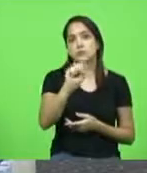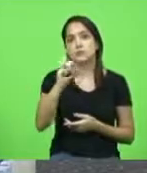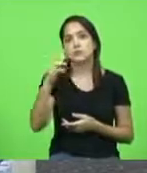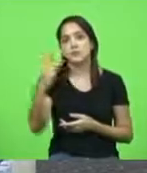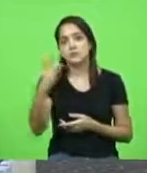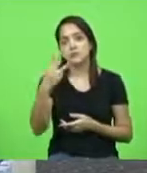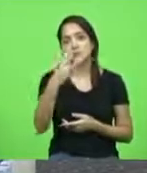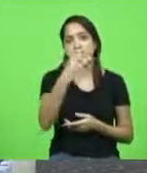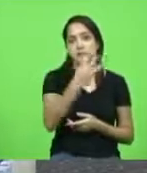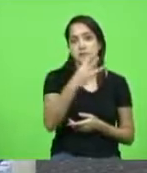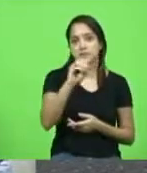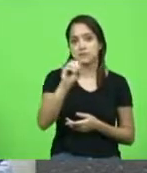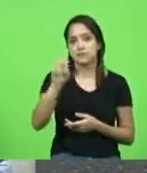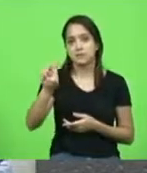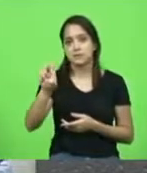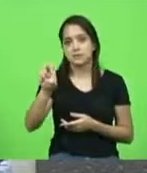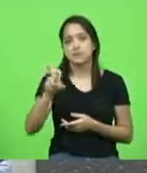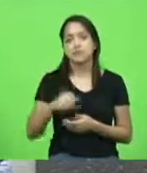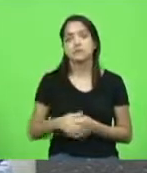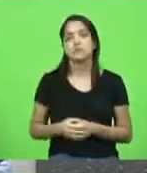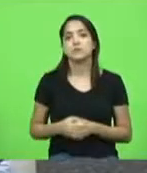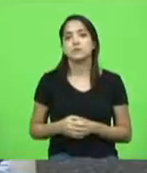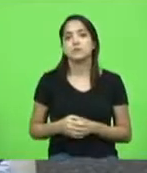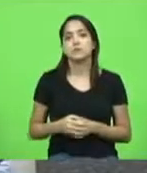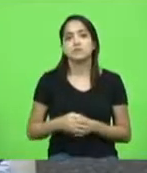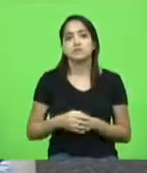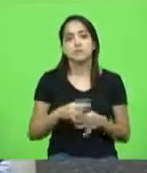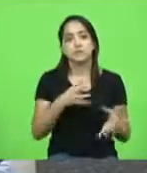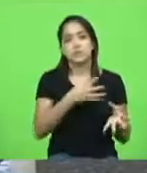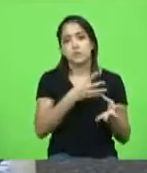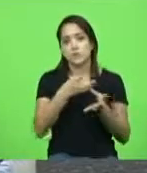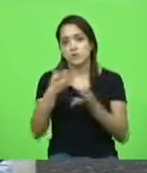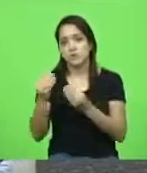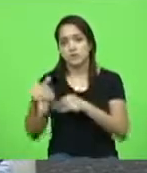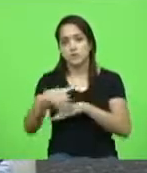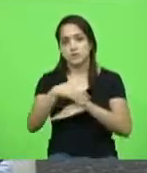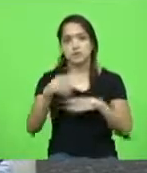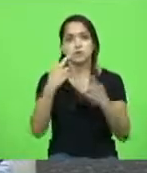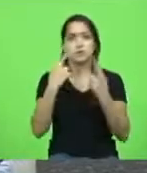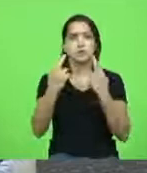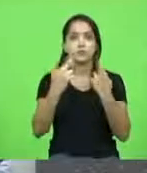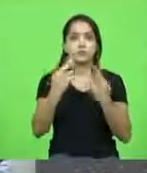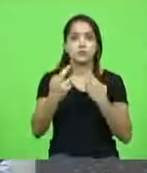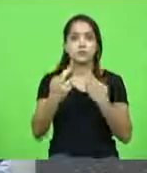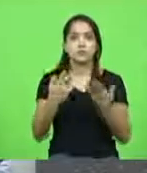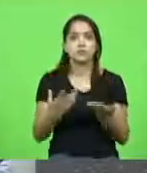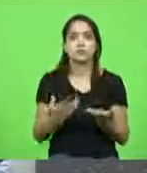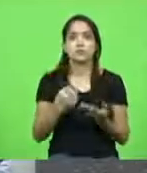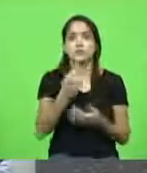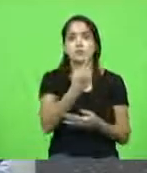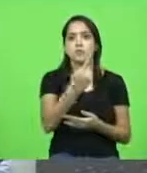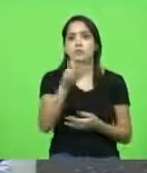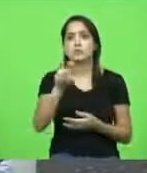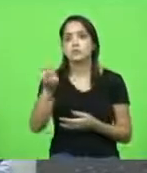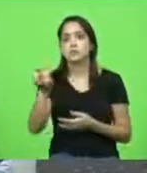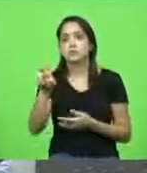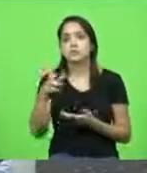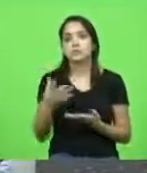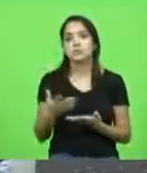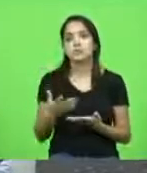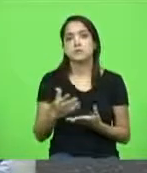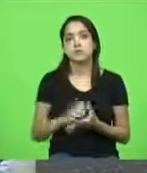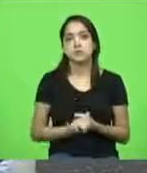305 e enfim assim por diante da 155 eu